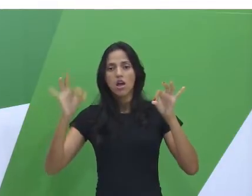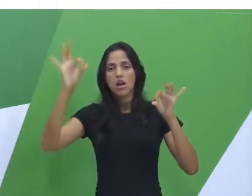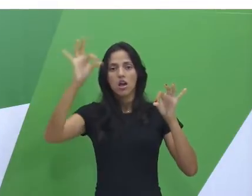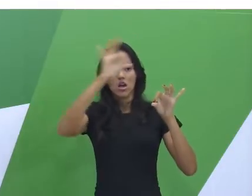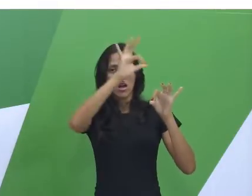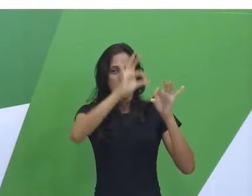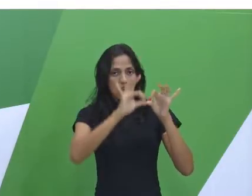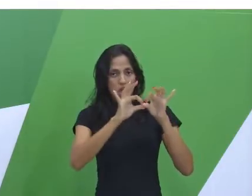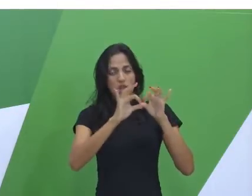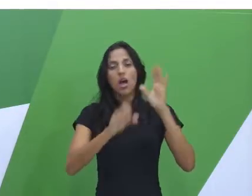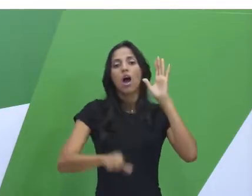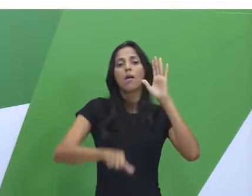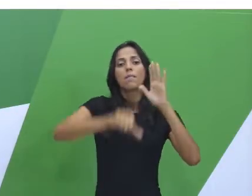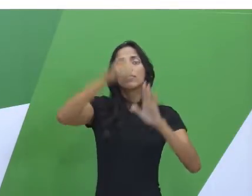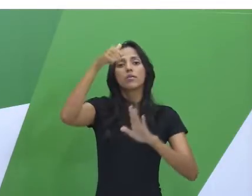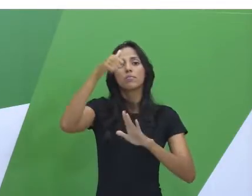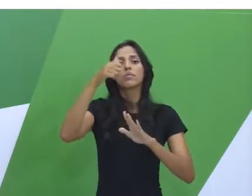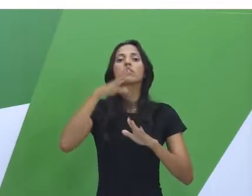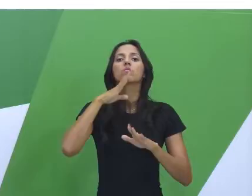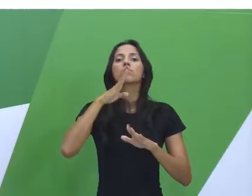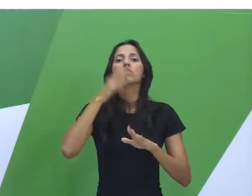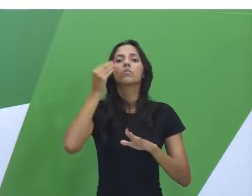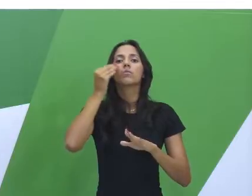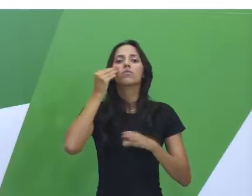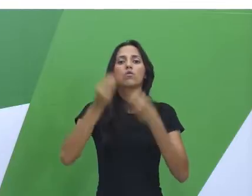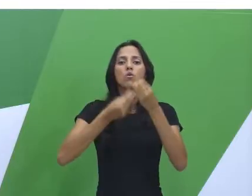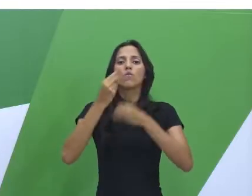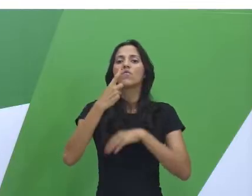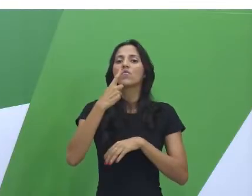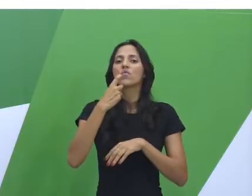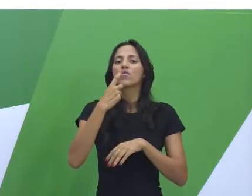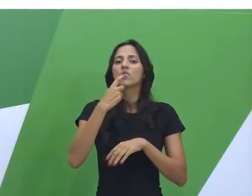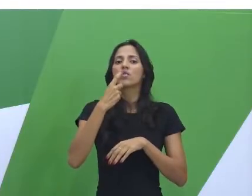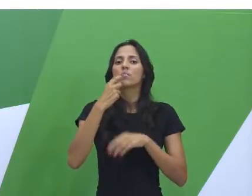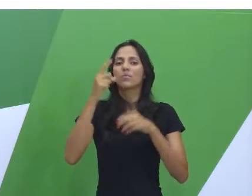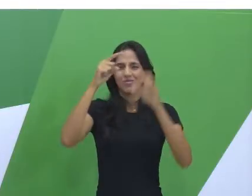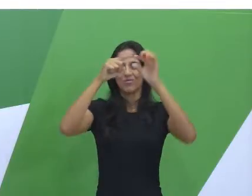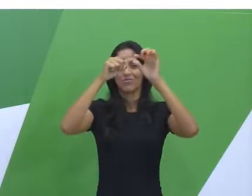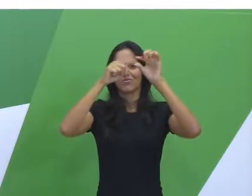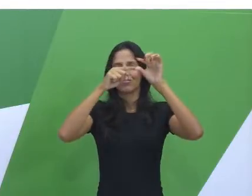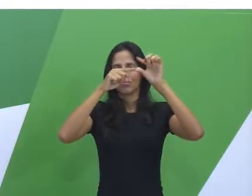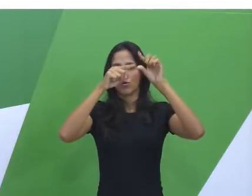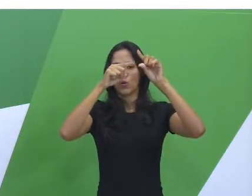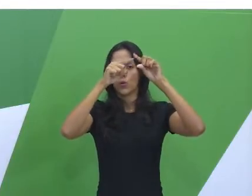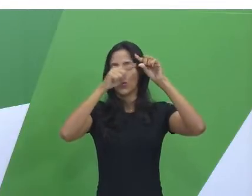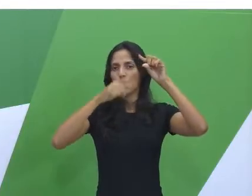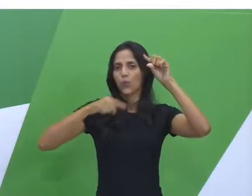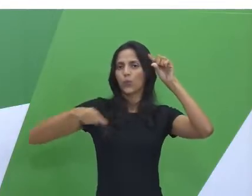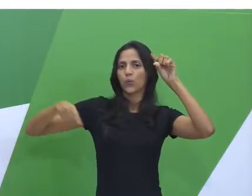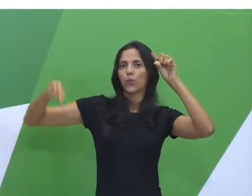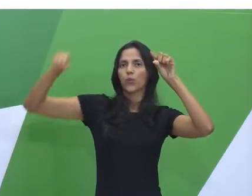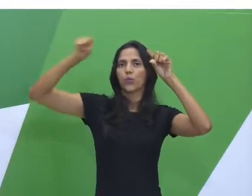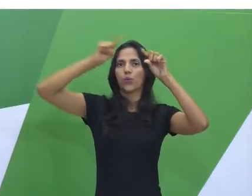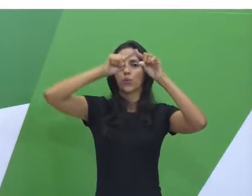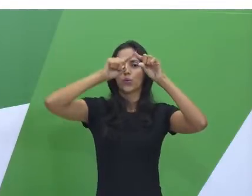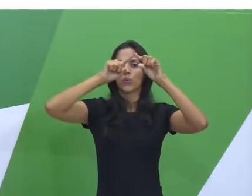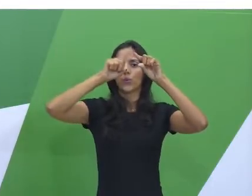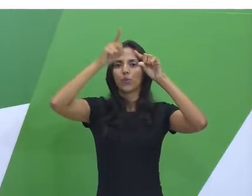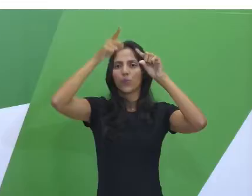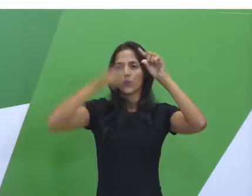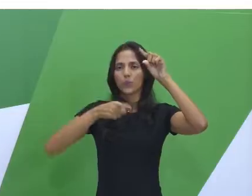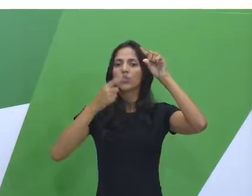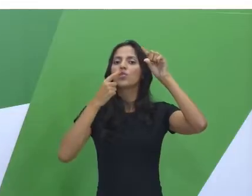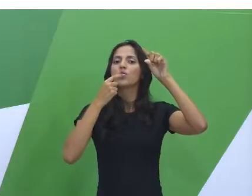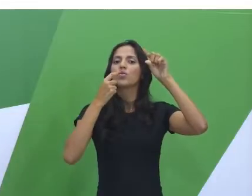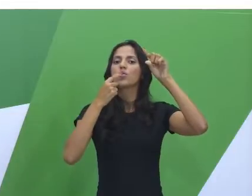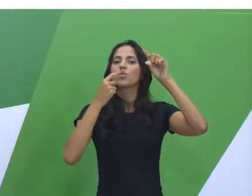a primeira linha trigonométrica que está em vermelho. Fique ligado, olho aí, olha os destaques. Aí é que nós temos o seno. Então,